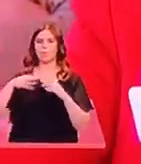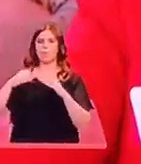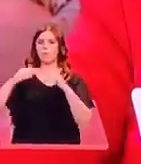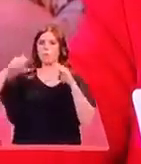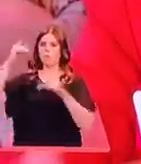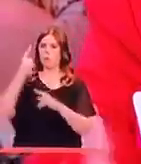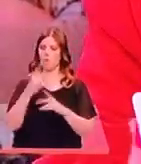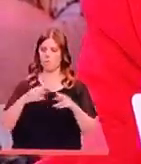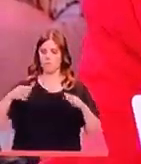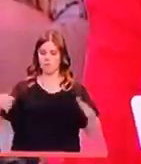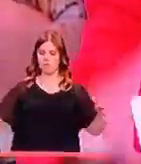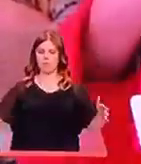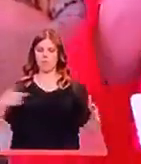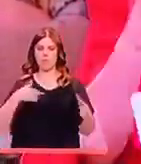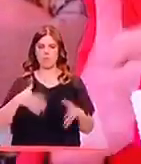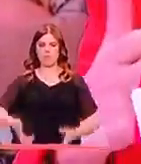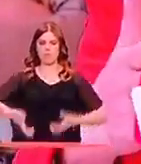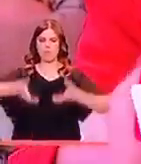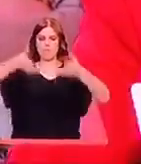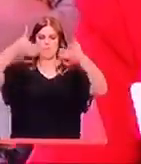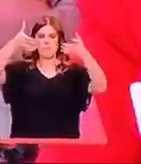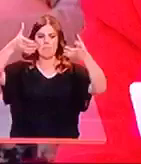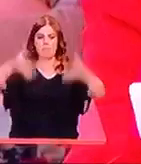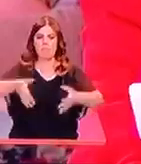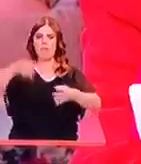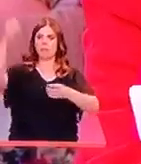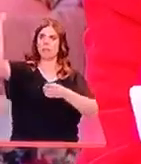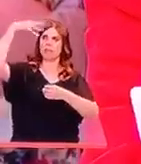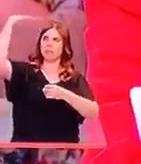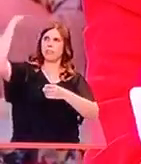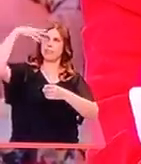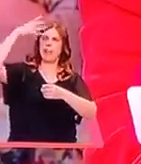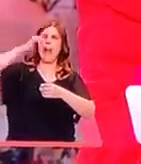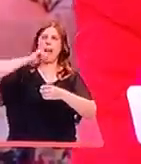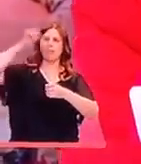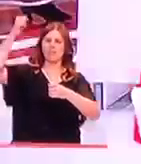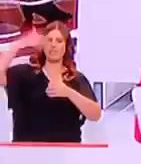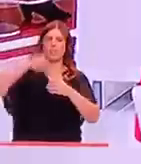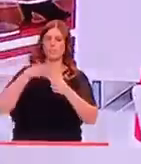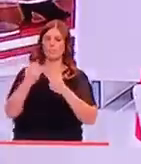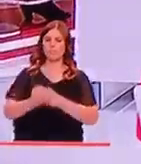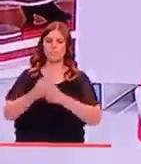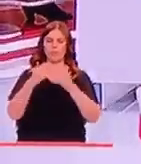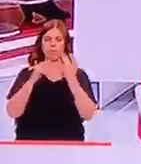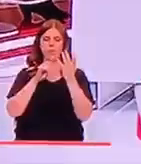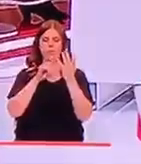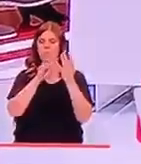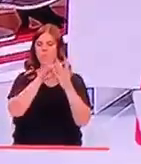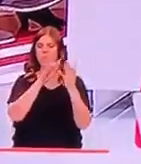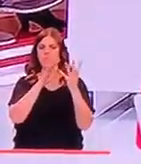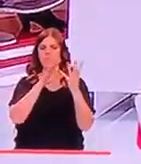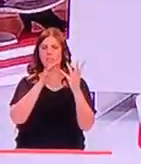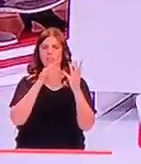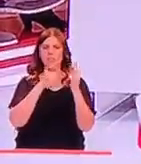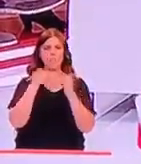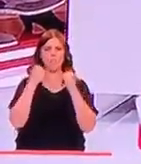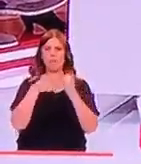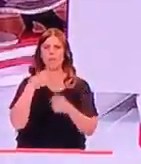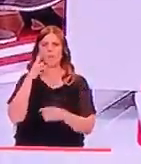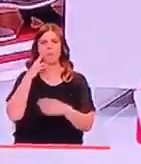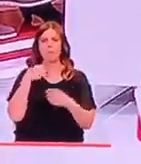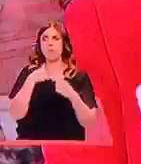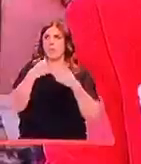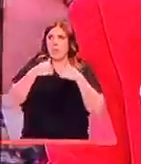de largura me pega nos braços e me coloca debaixo do chuveiro em que eu não conseguia mexer um dedo, eu vi o quanto que era